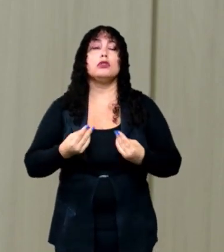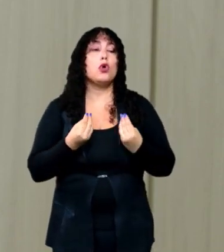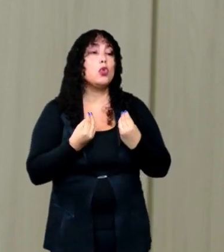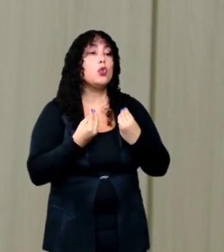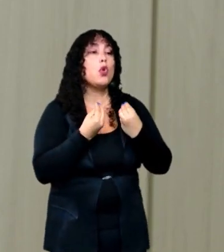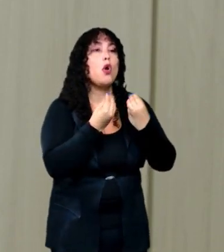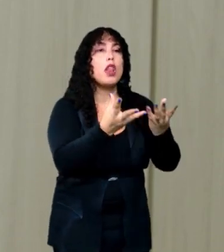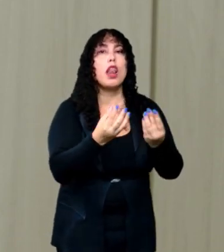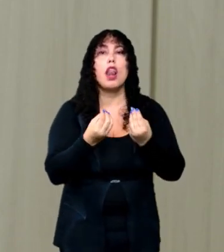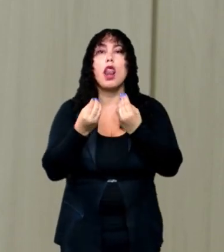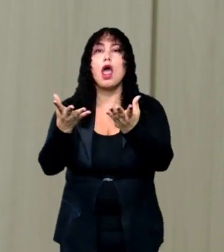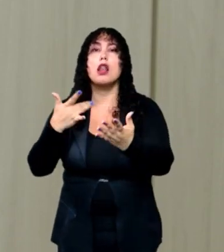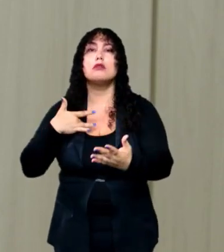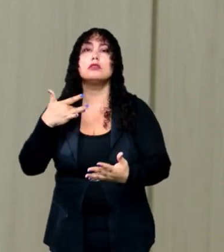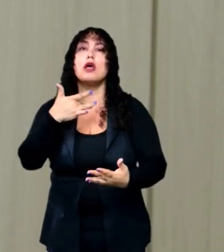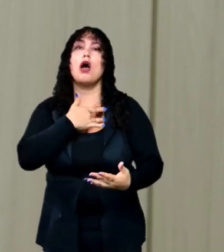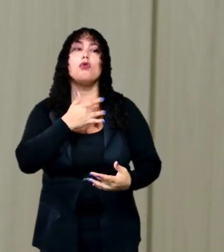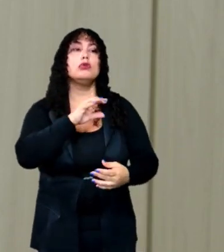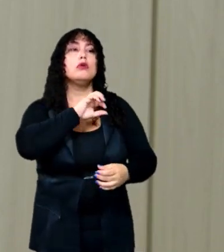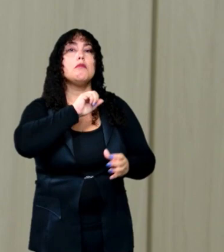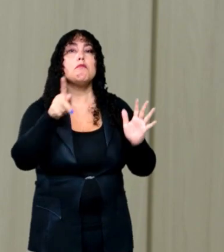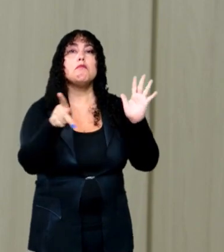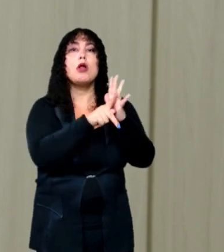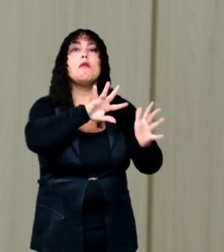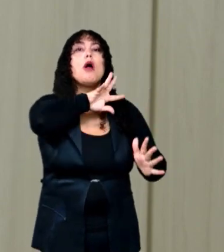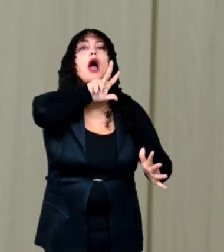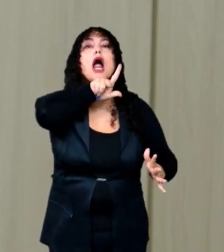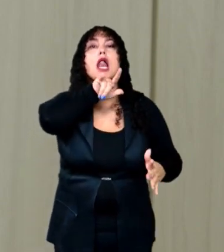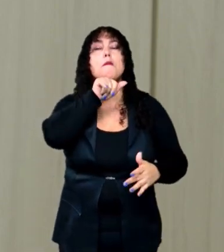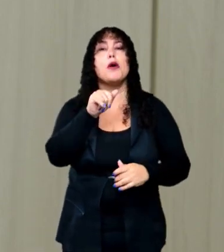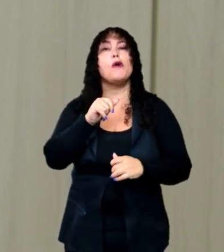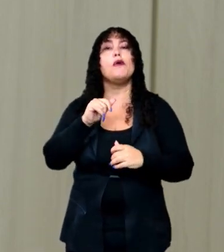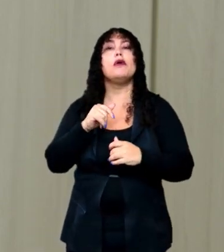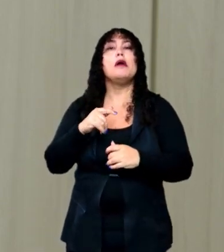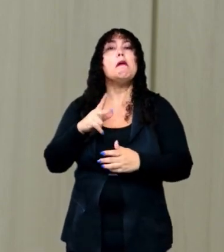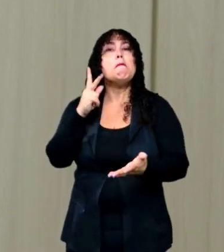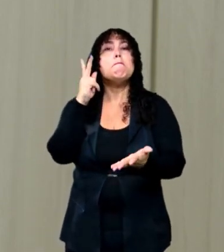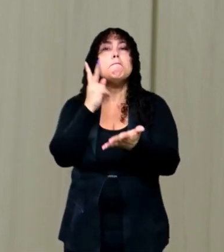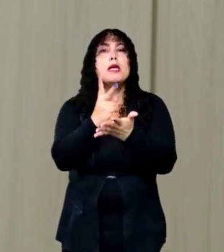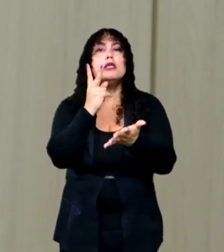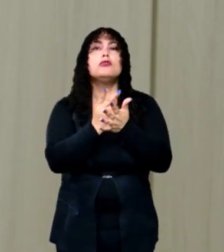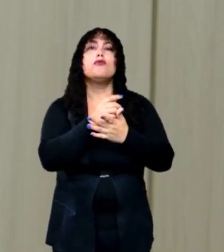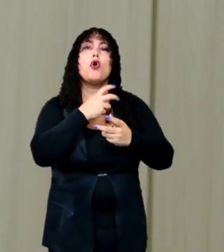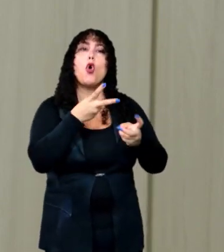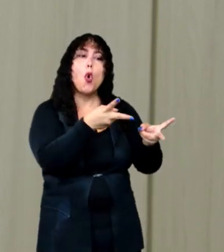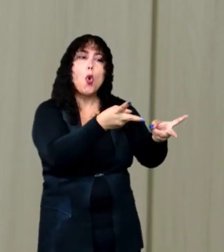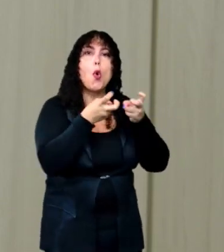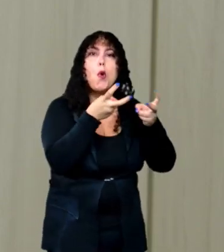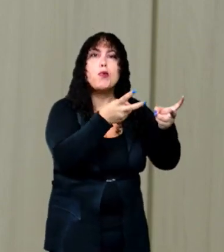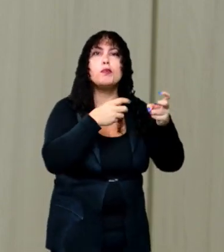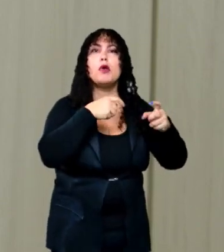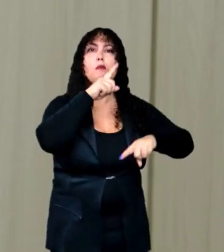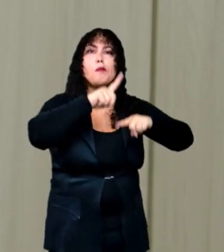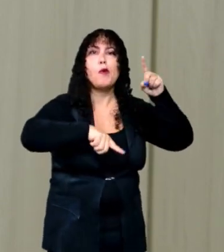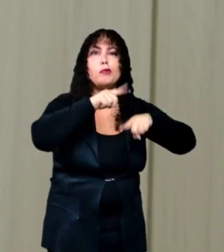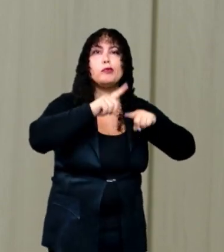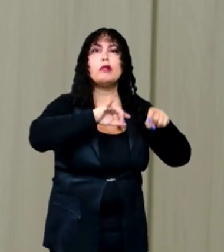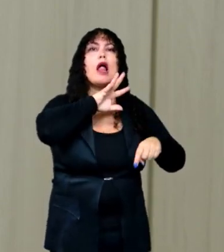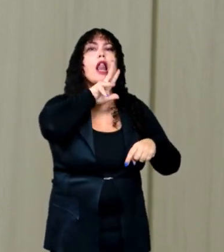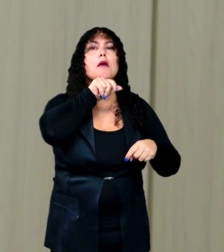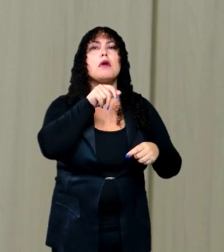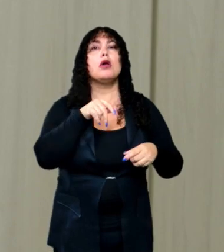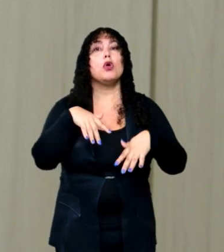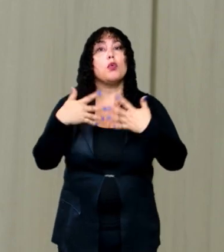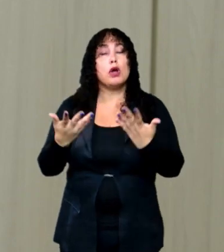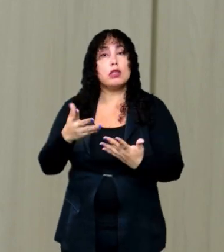uma saúde efetiva para o animal, mesmo que depois eu vou consumir esse produto desse animal. Enquanto ele é um animal,